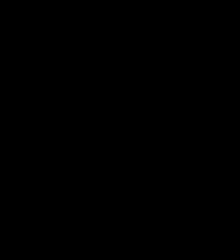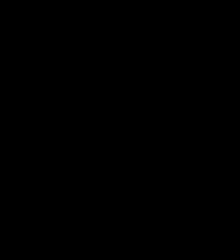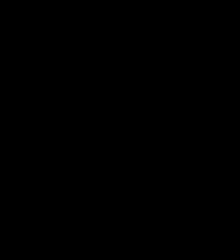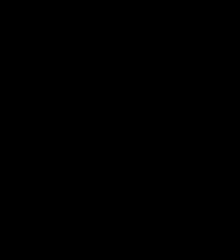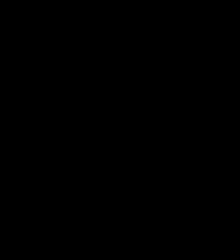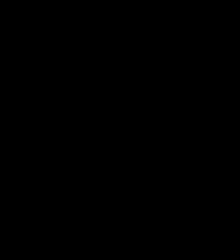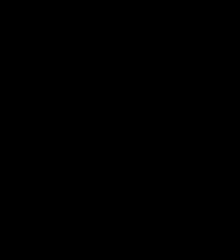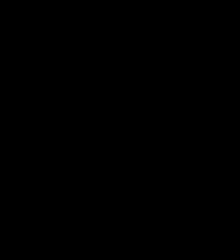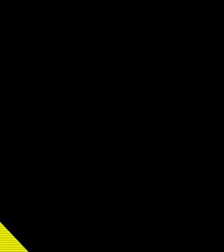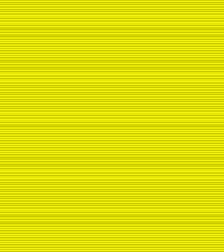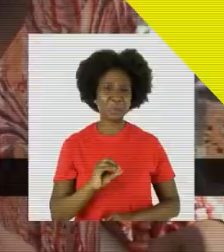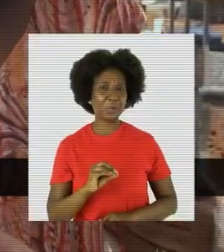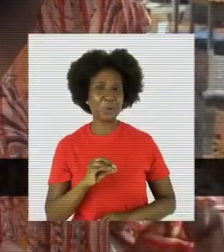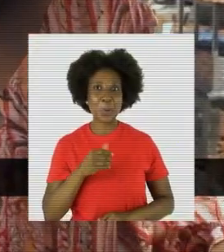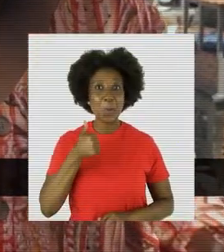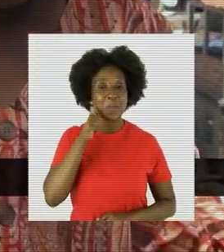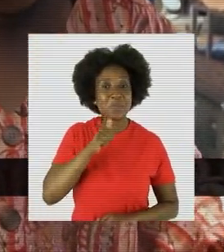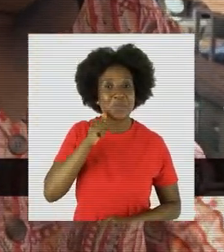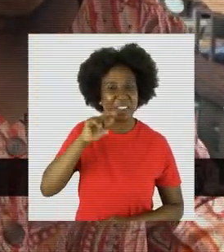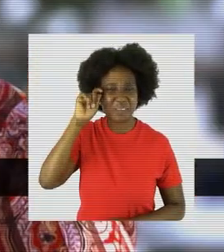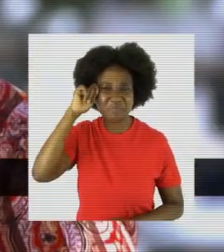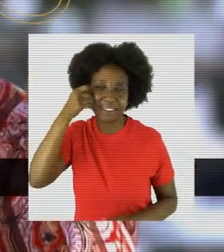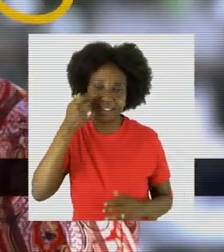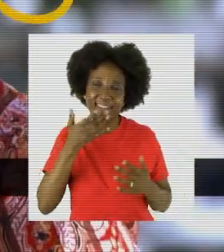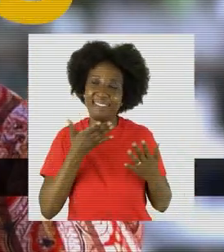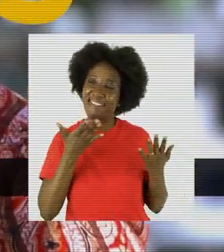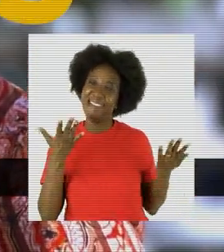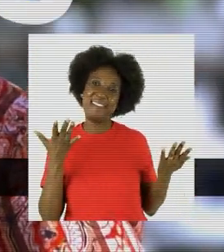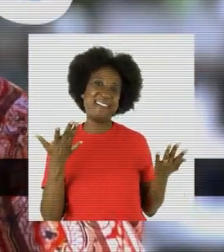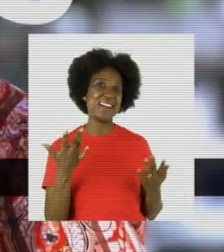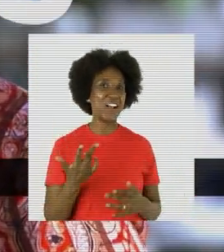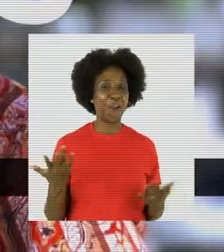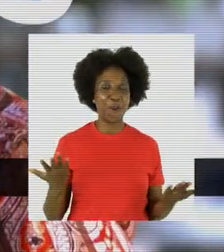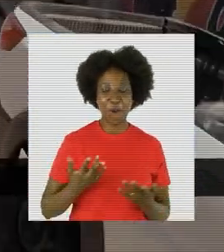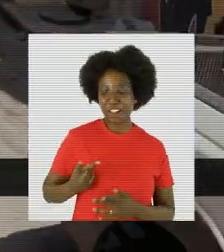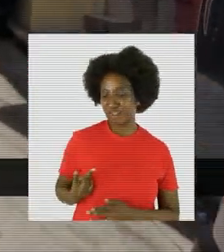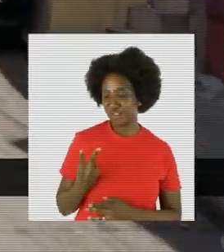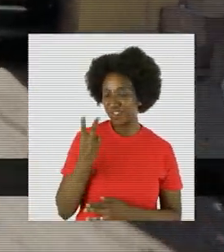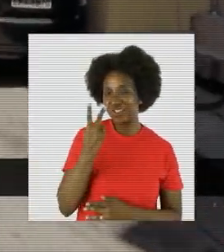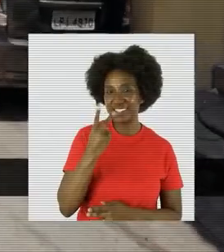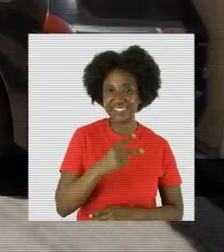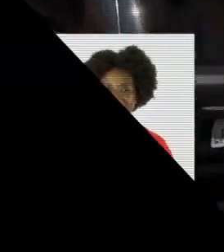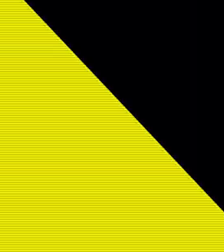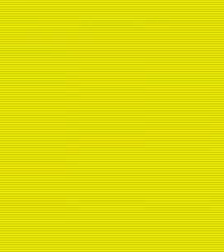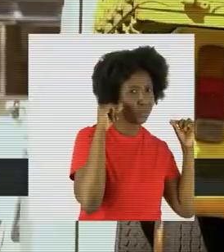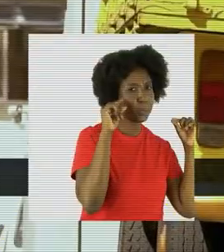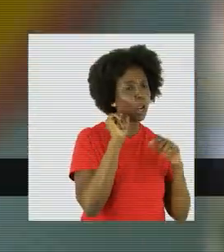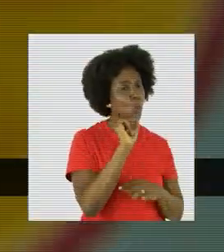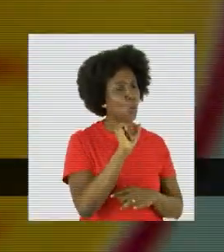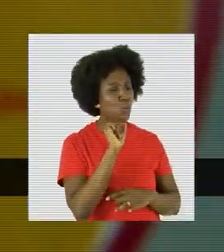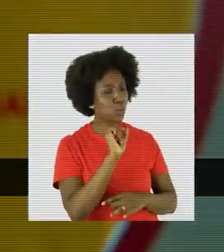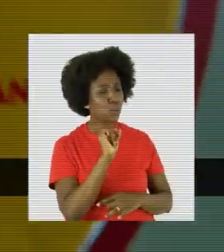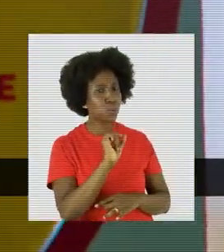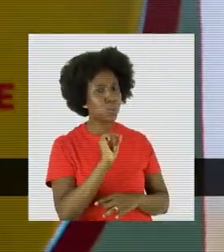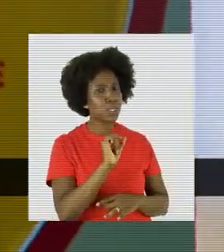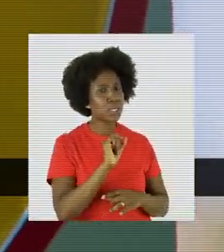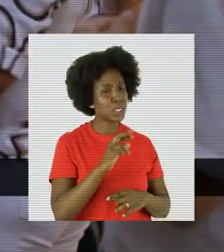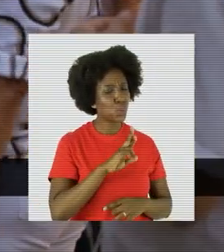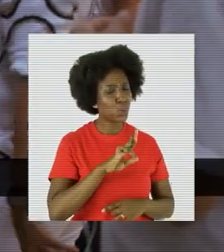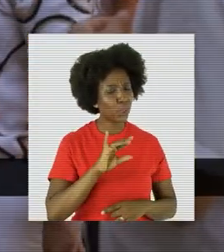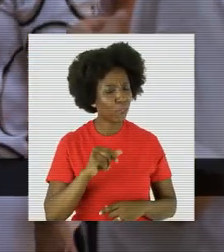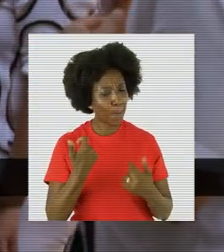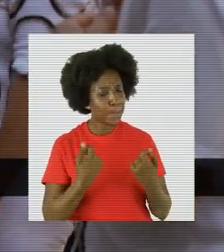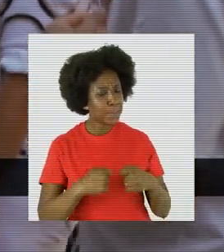Feita dessa cidade. É uma mulher negra. Agora são duas. E o que essa cidade